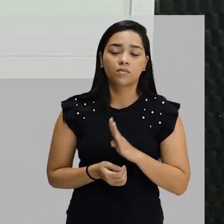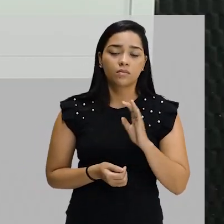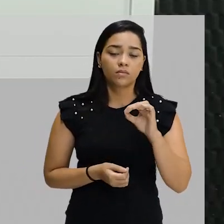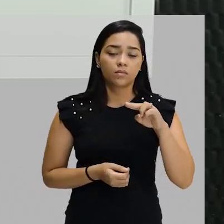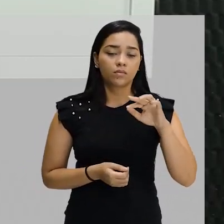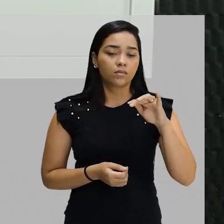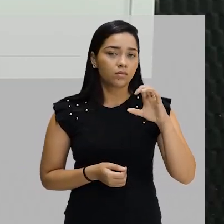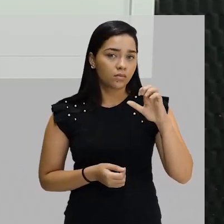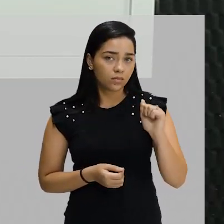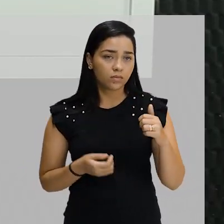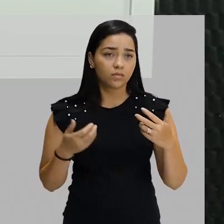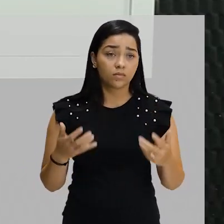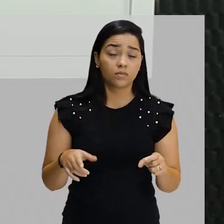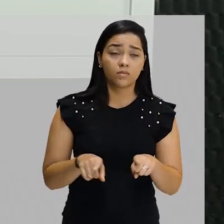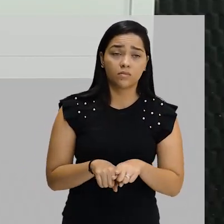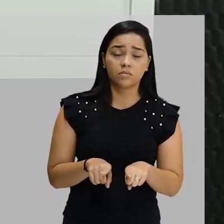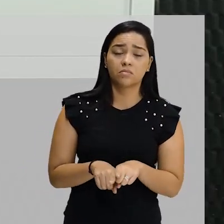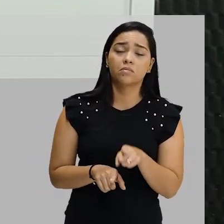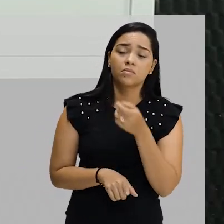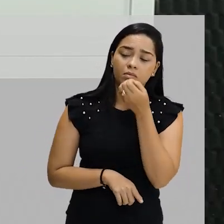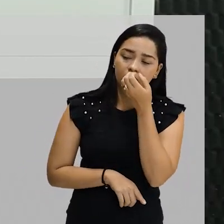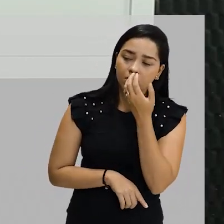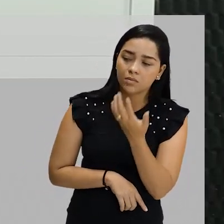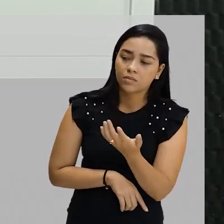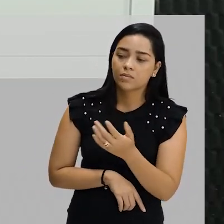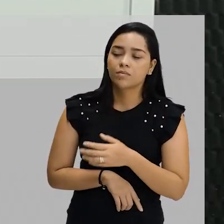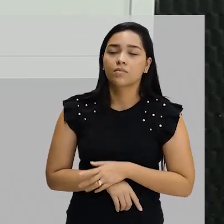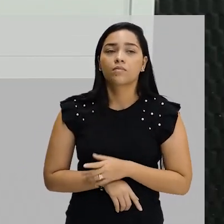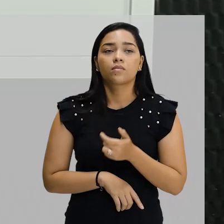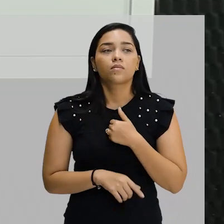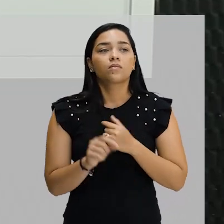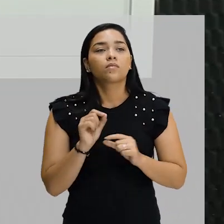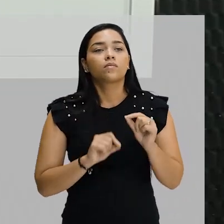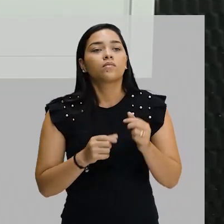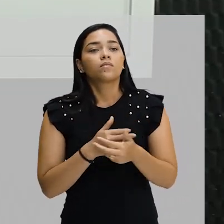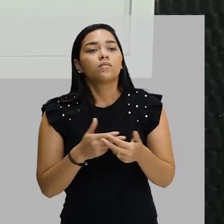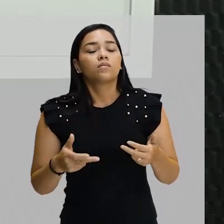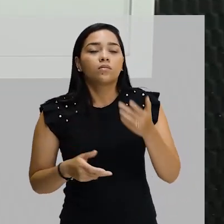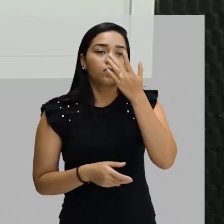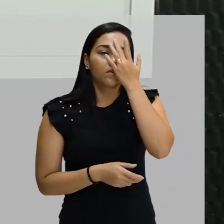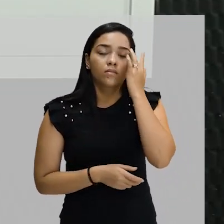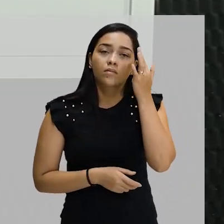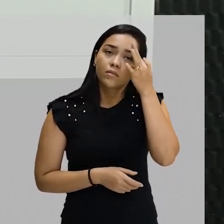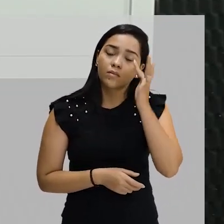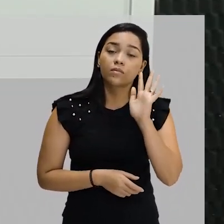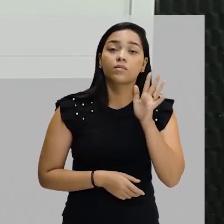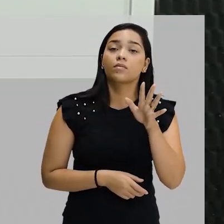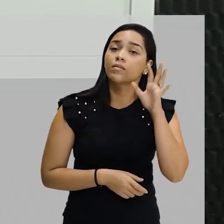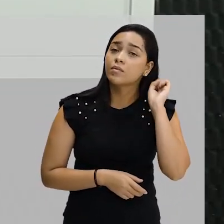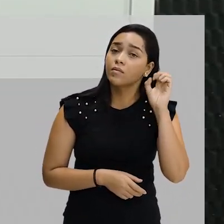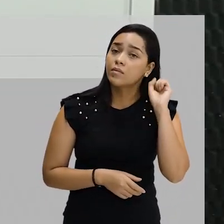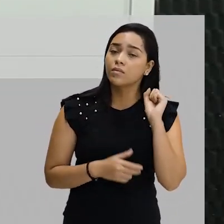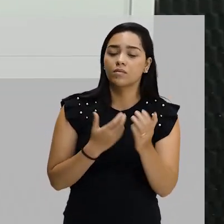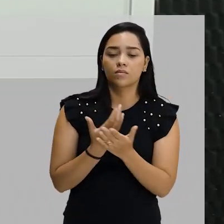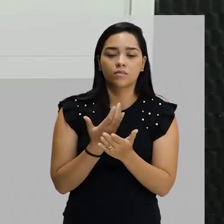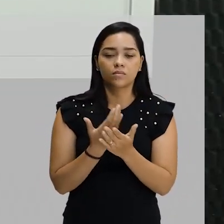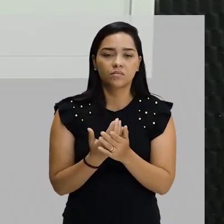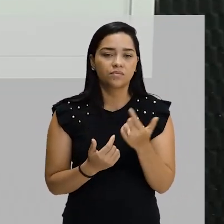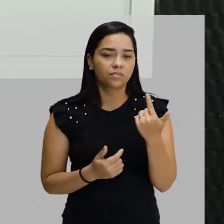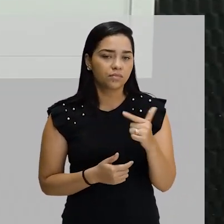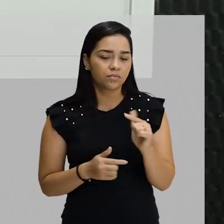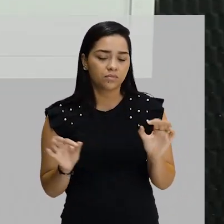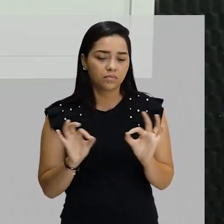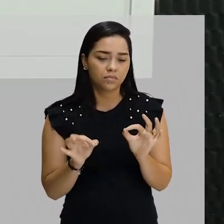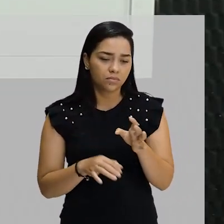Bonífica, sem dúvida nenhuma admirável. Tá? Eu costumo dizer que muitos filósofos que vocês já ouviram falar, que vocês estudam, eles não têm muito